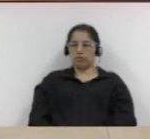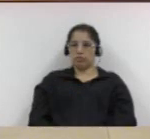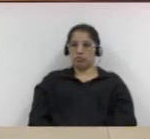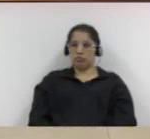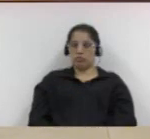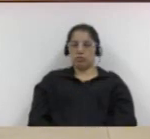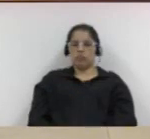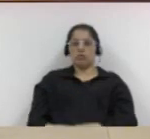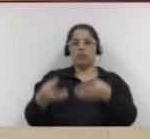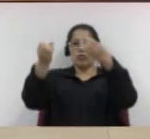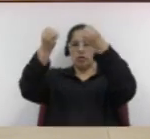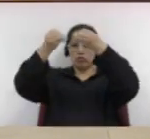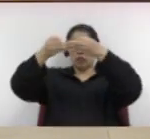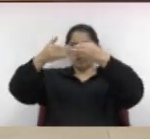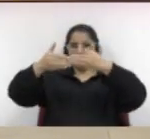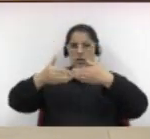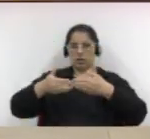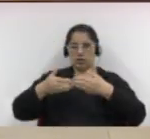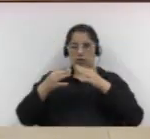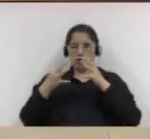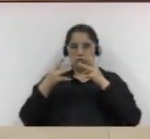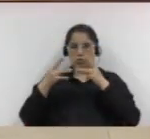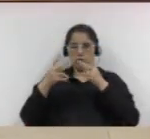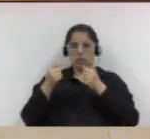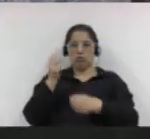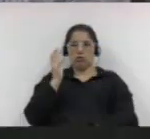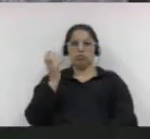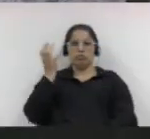Quero relatar tudo o que aconteceu, nobre presidente.